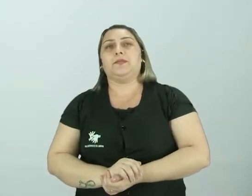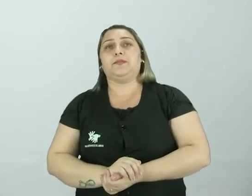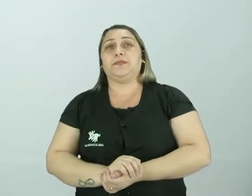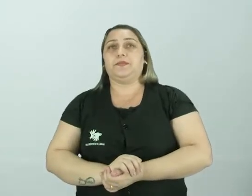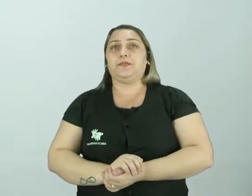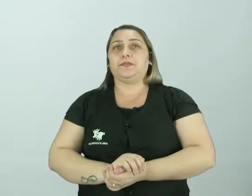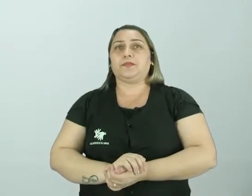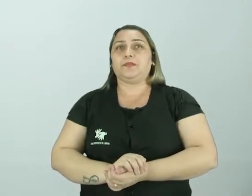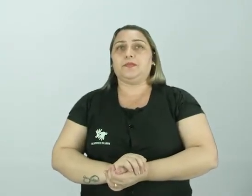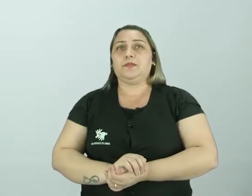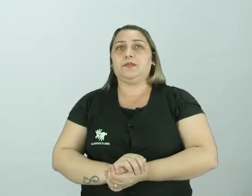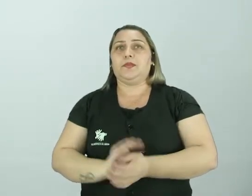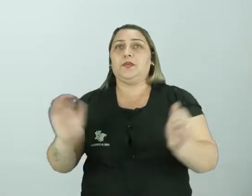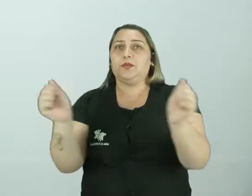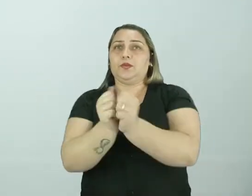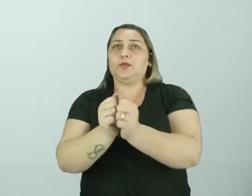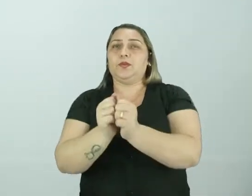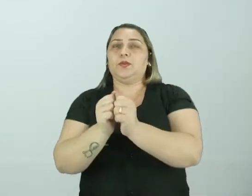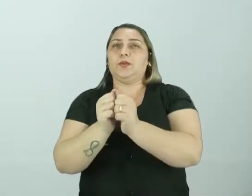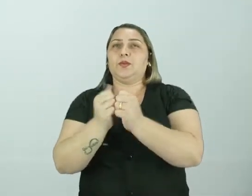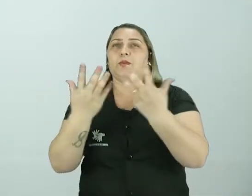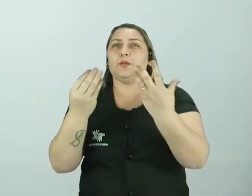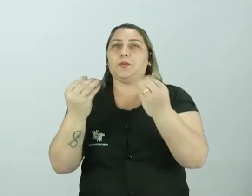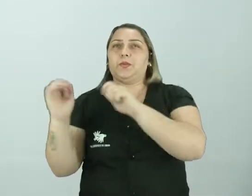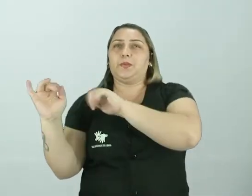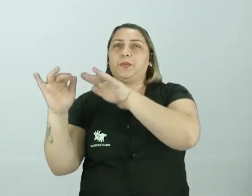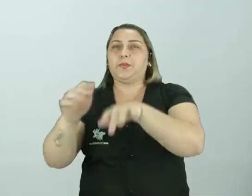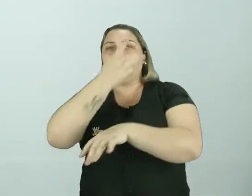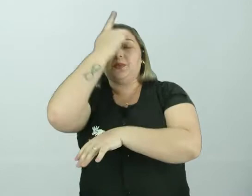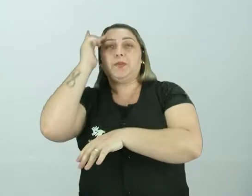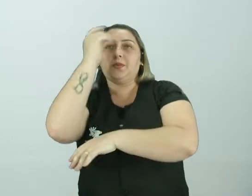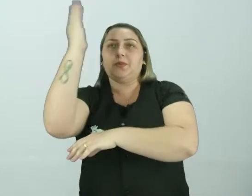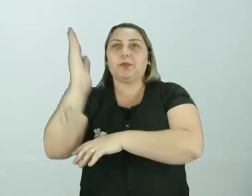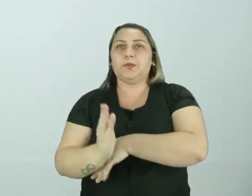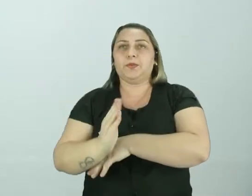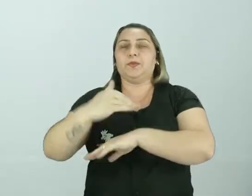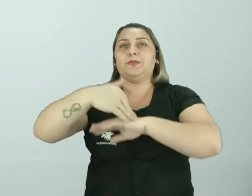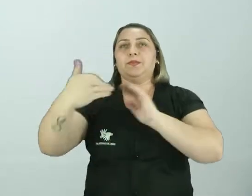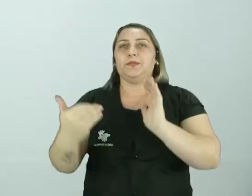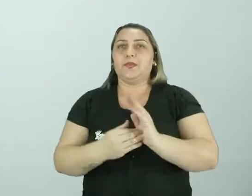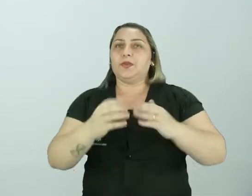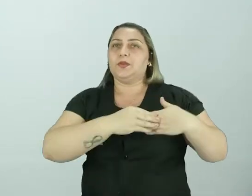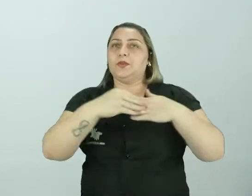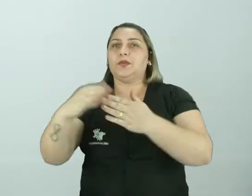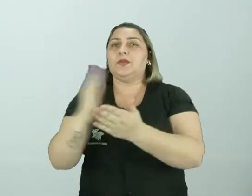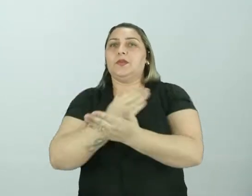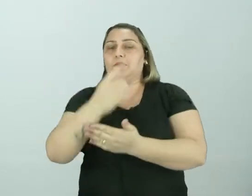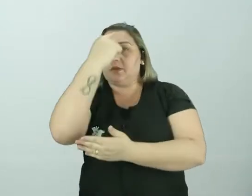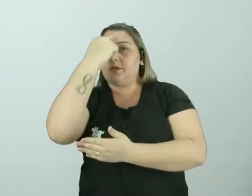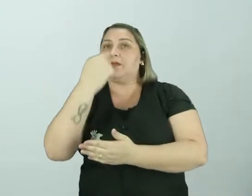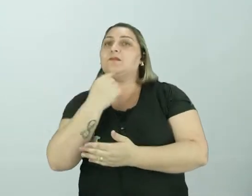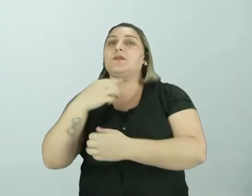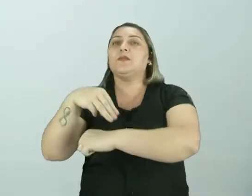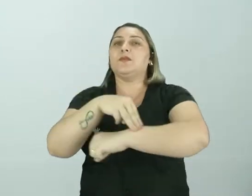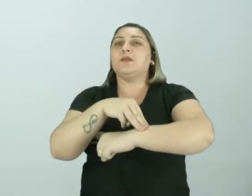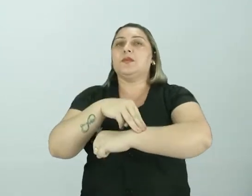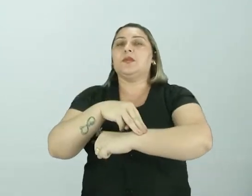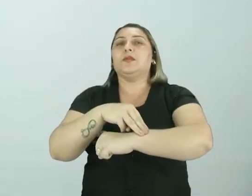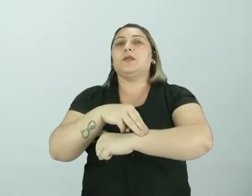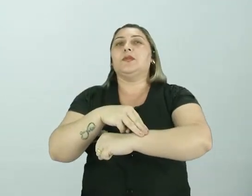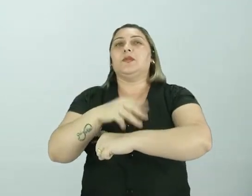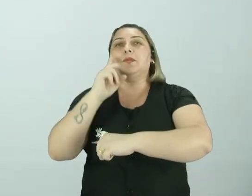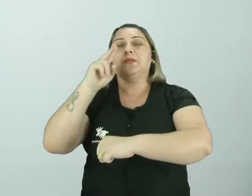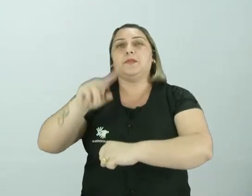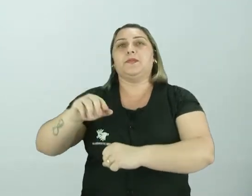esse movimento vai reunir milhares e até milhões de pessoas no Brasil inteiro. Trouxe algumas fotos de alguns momentos desse movimento para a